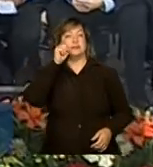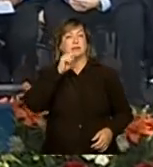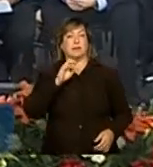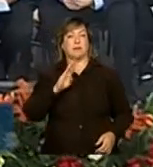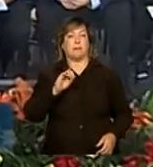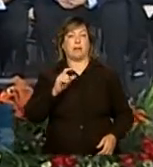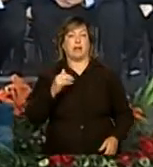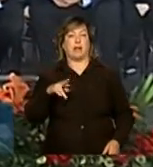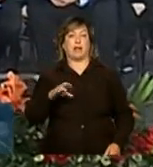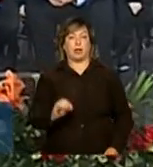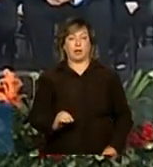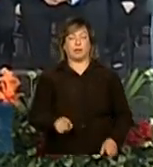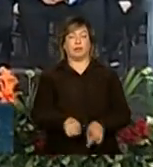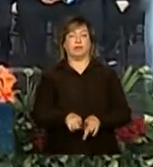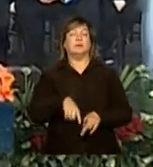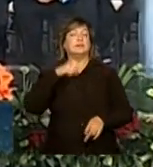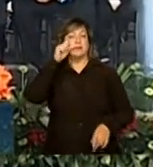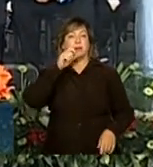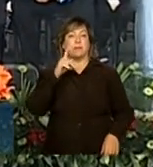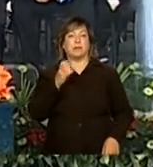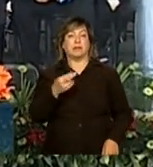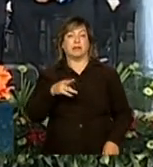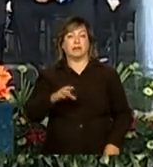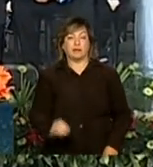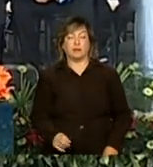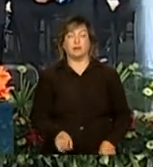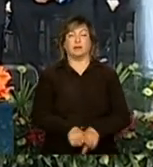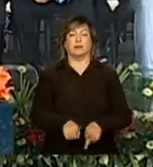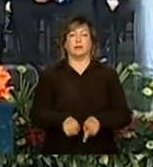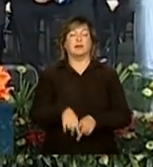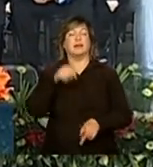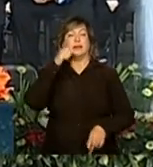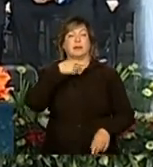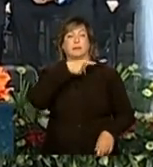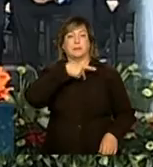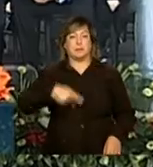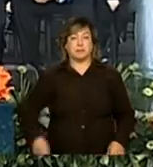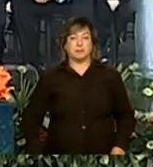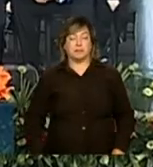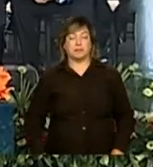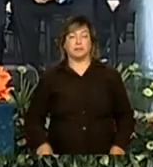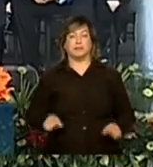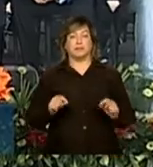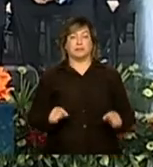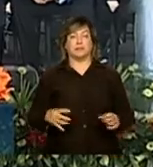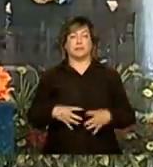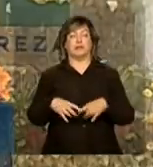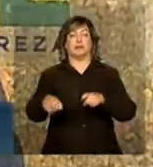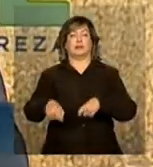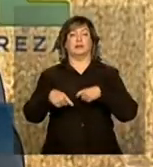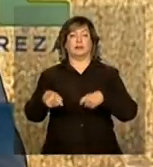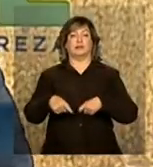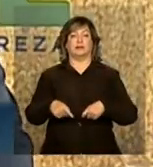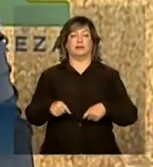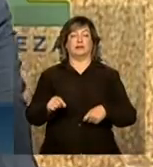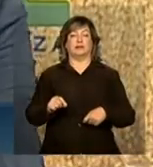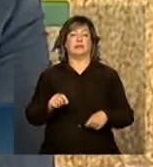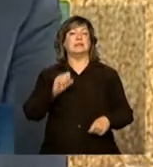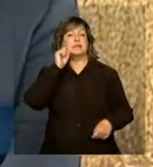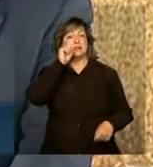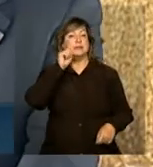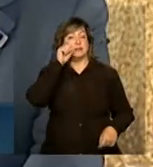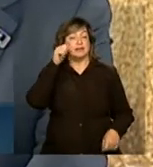Blairo Maggi, senador Pedro Taques, a presidente da Confederação Nacional de Agricultura e